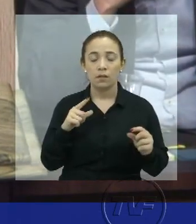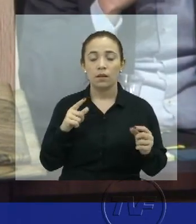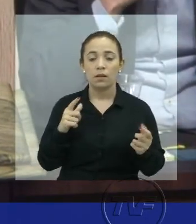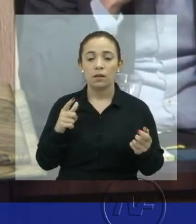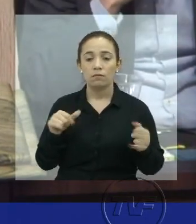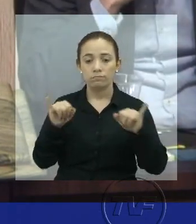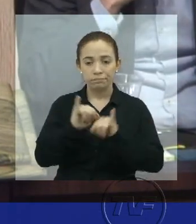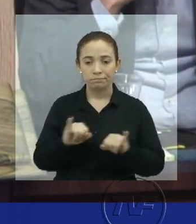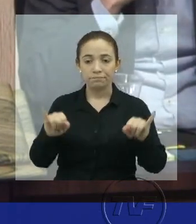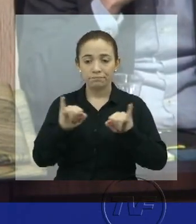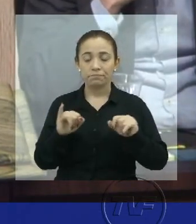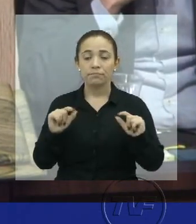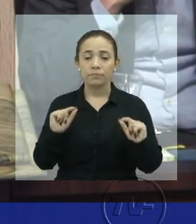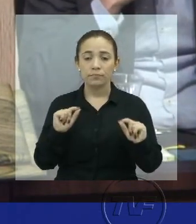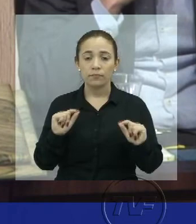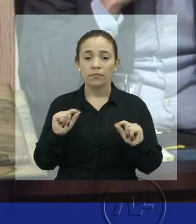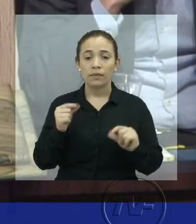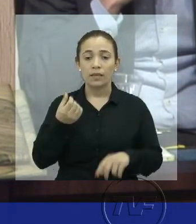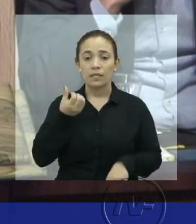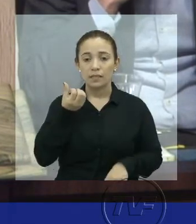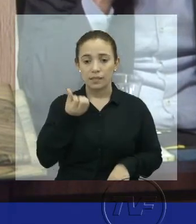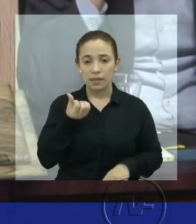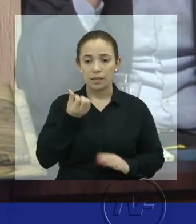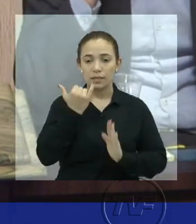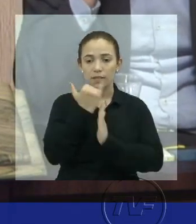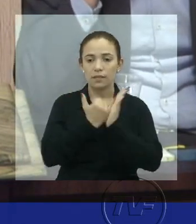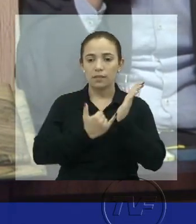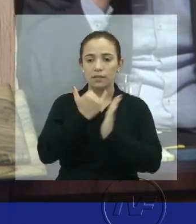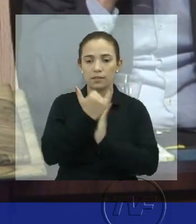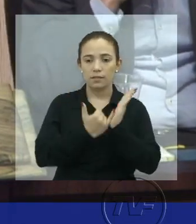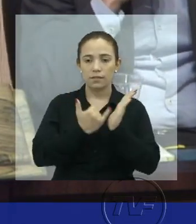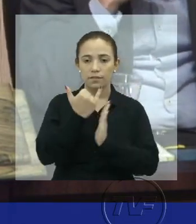mais 6 oradores, tá?